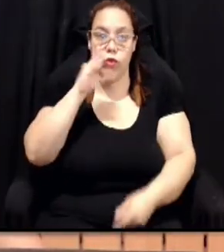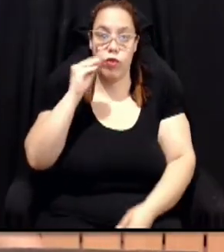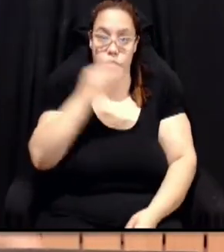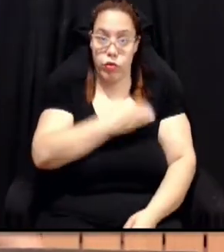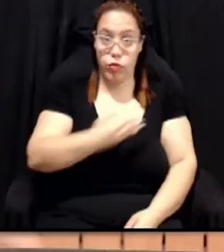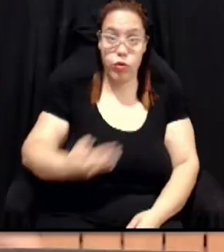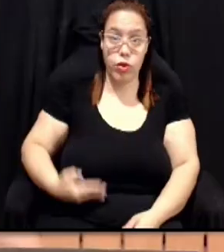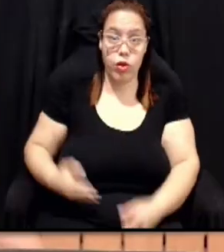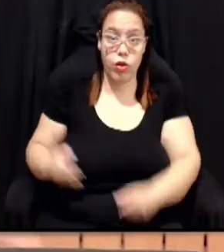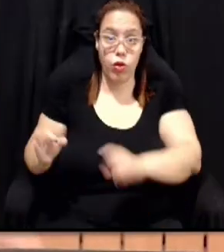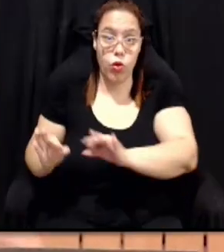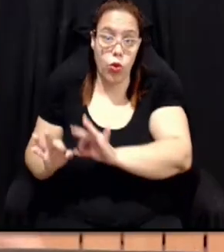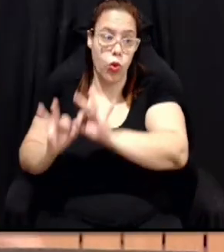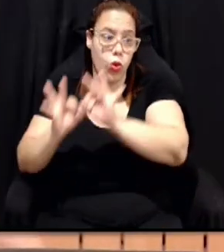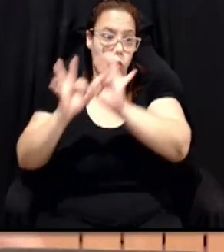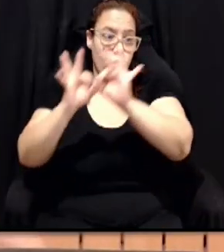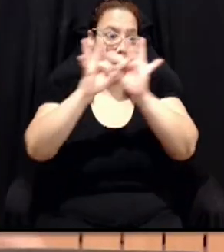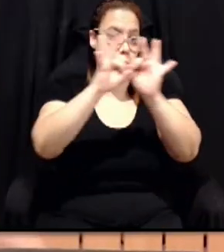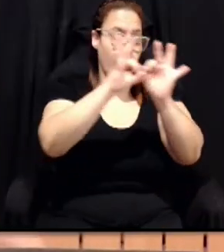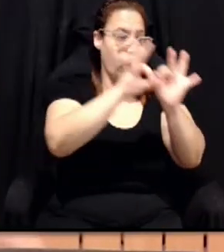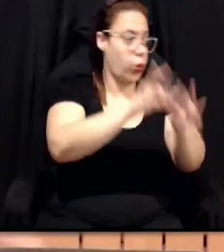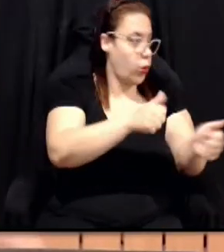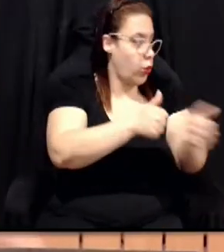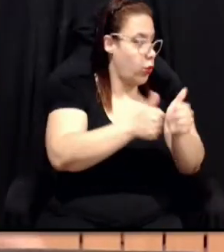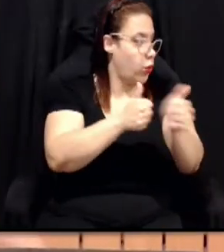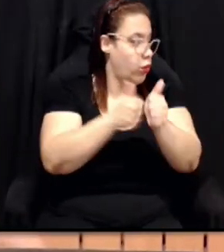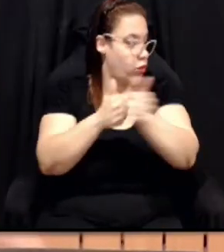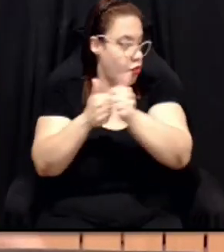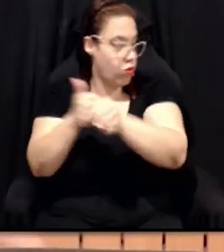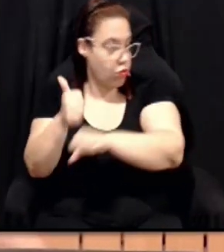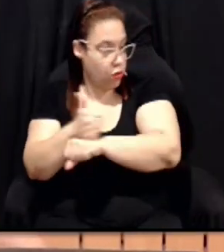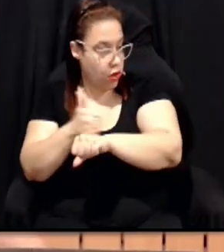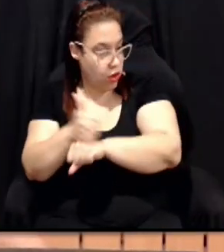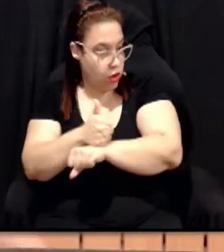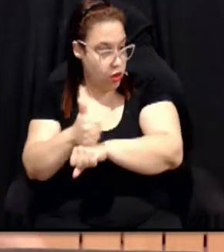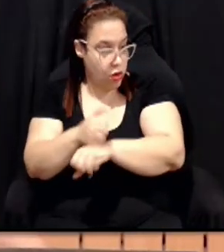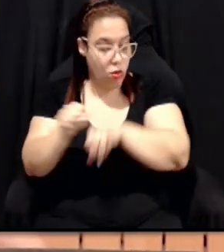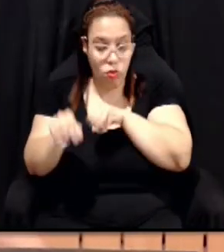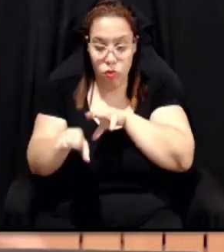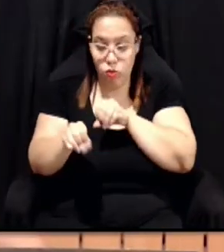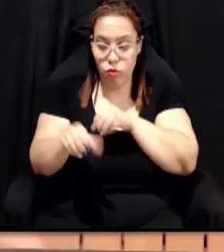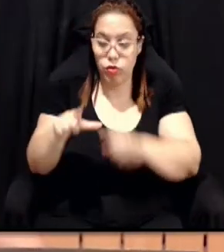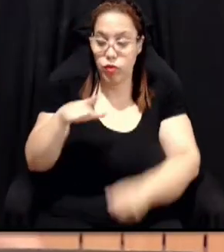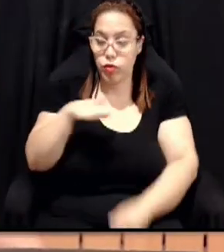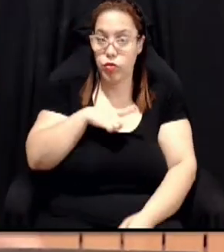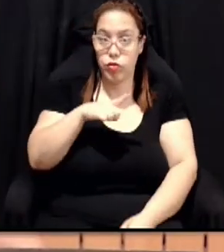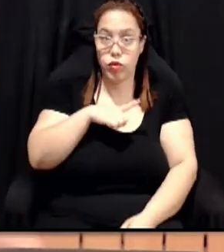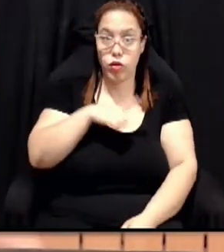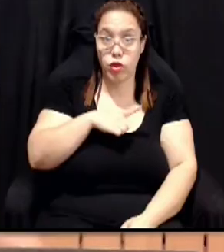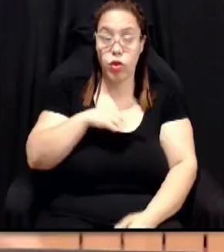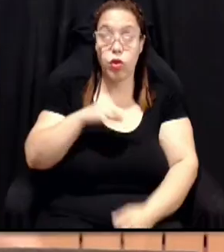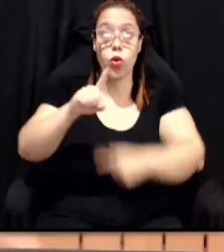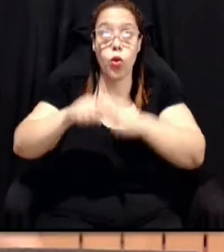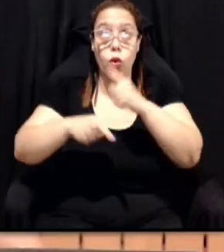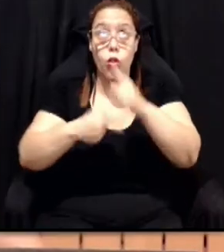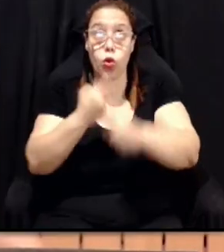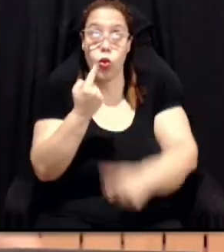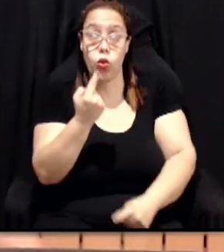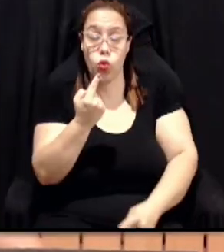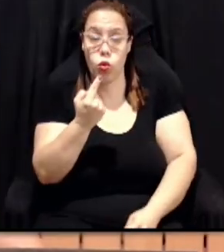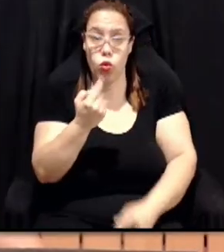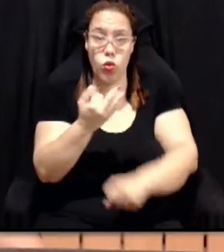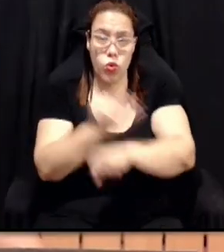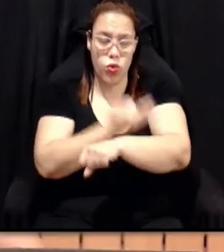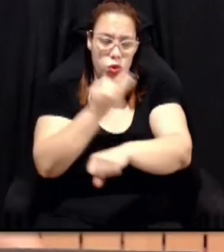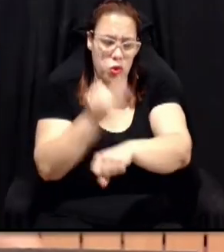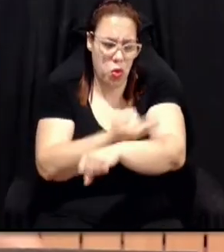acompanhava muito de perto isso. Os profissionais da educação tiveram que suportar uma situação de que explodiu